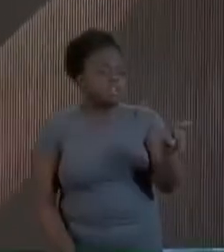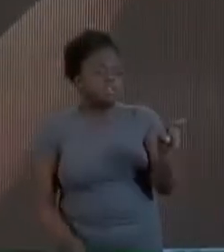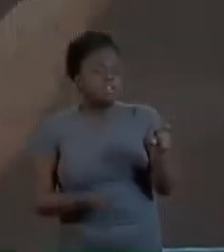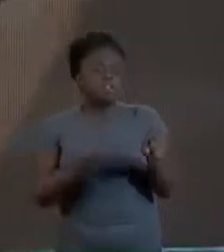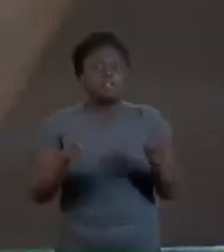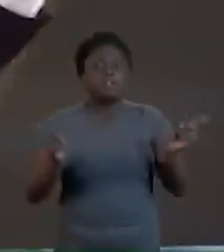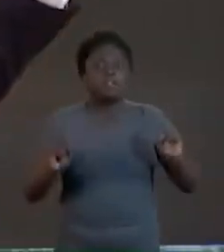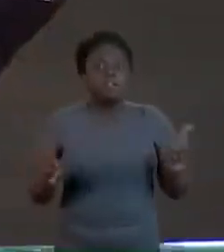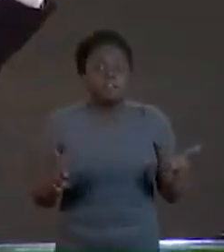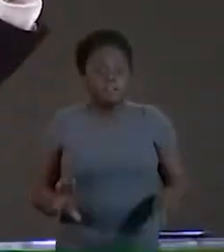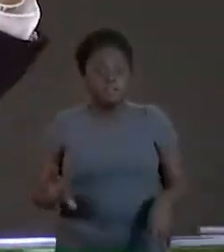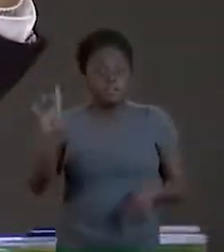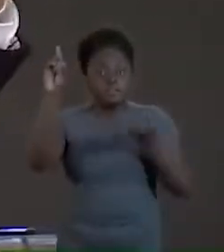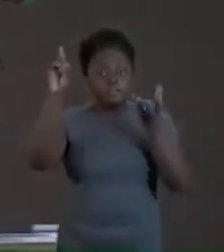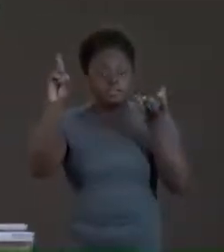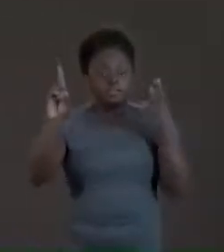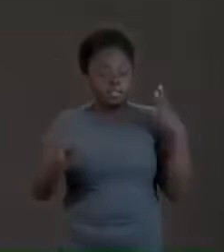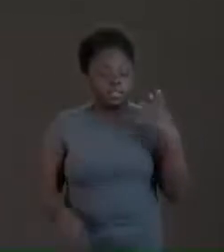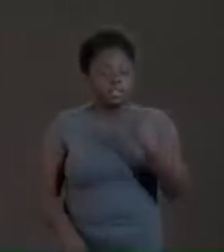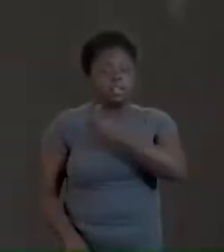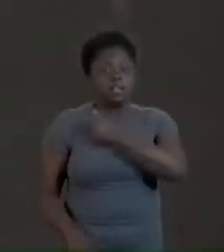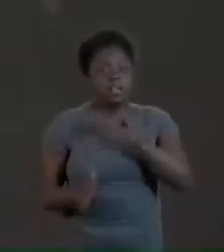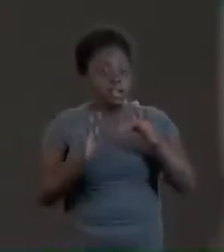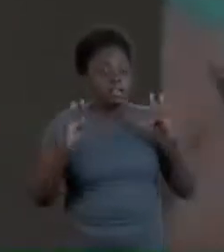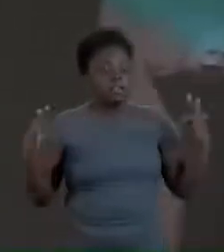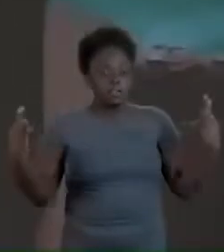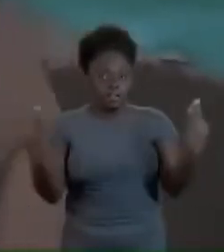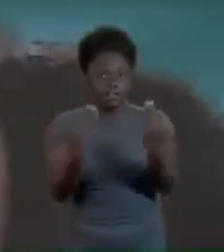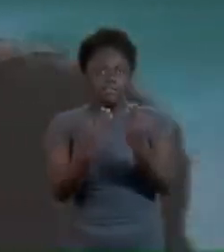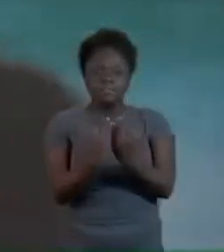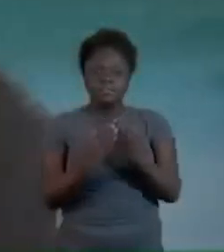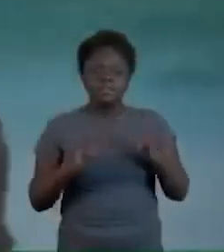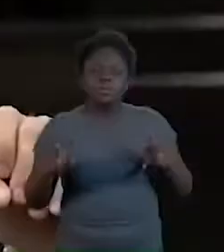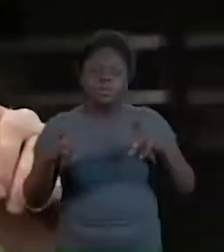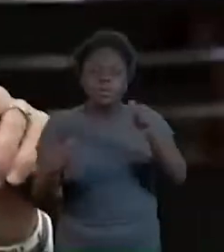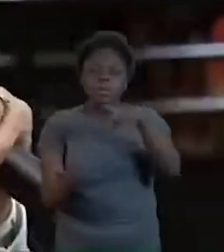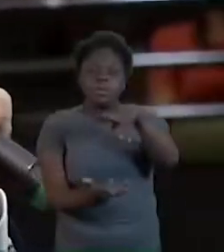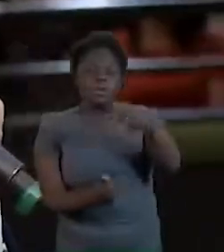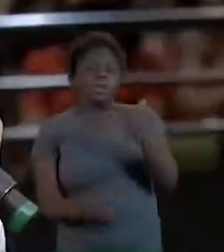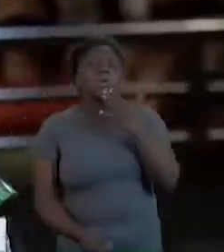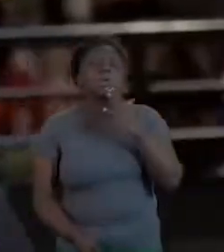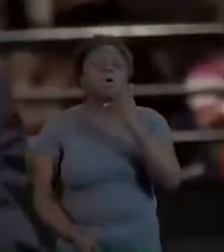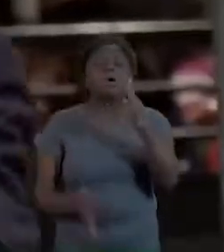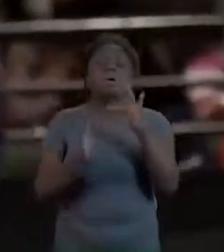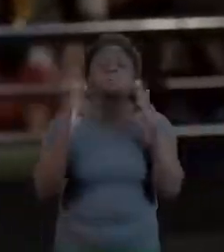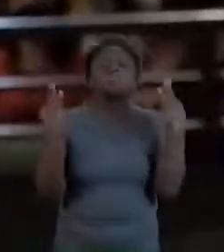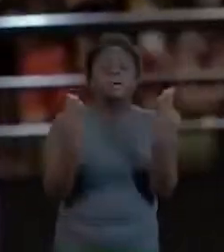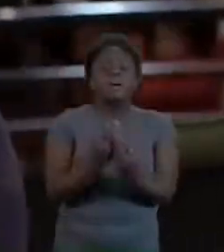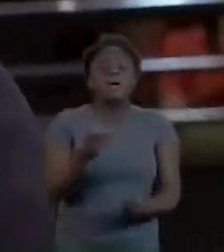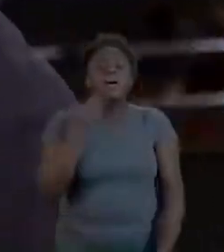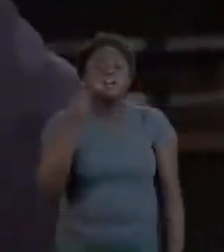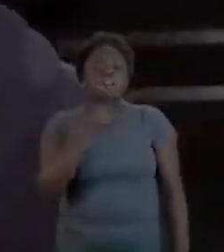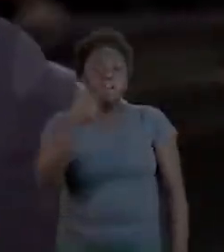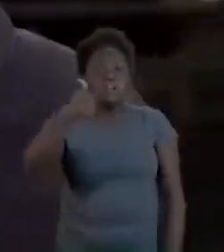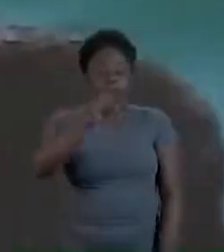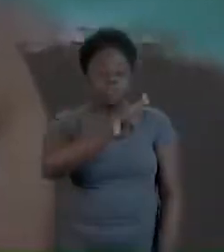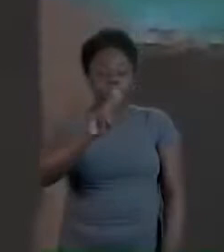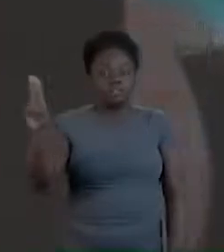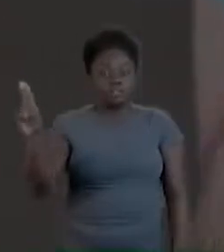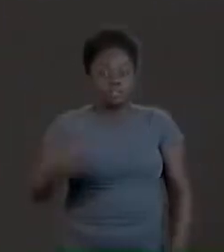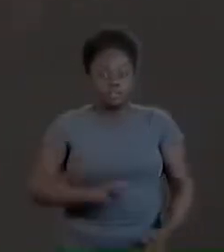Não, Ele quer salvar os clãs da terra, as famílias da terra. Qual é a sua família? Eu vou contar até três, fala o seu sobrenome aí. Um, dois,